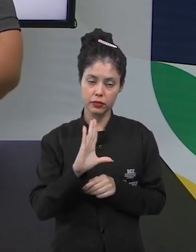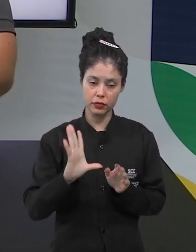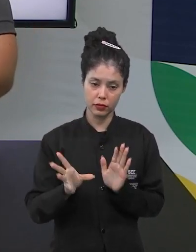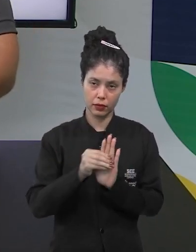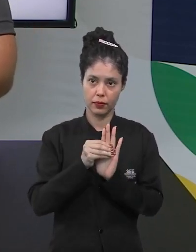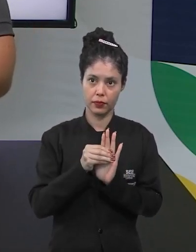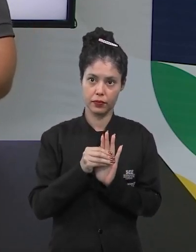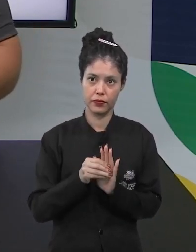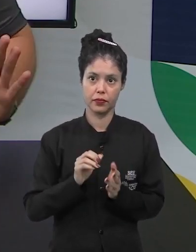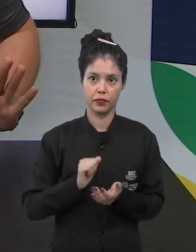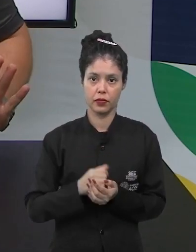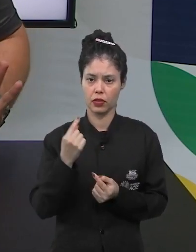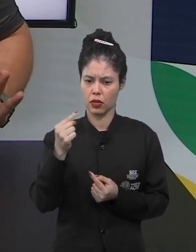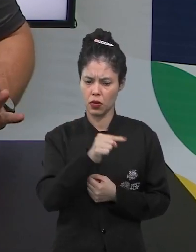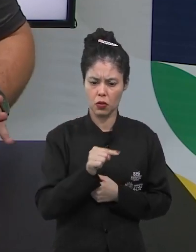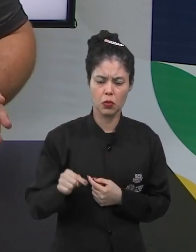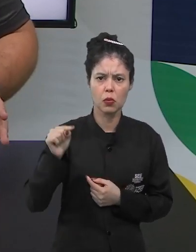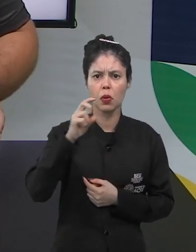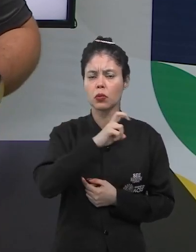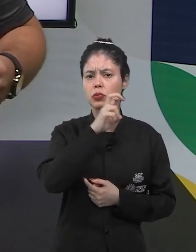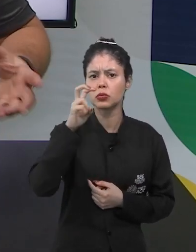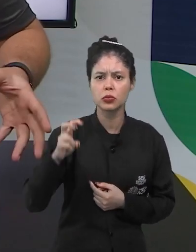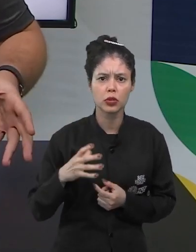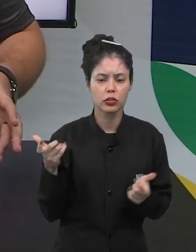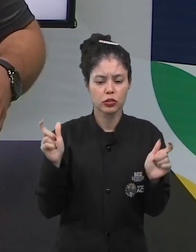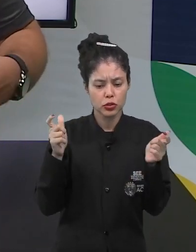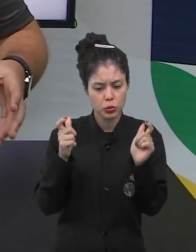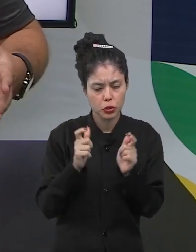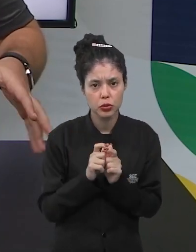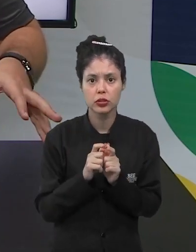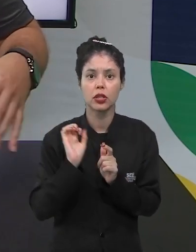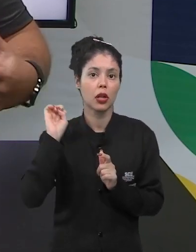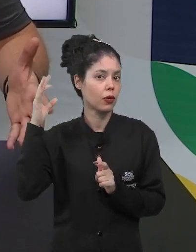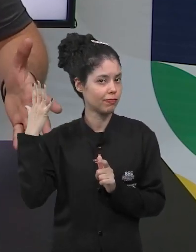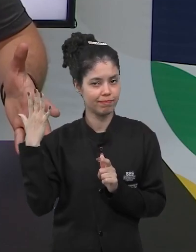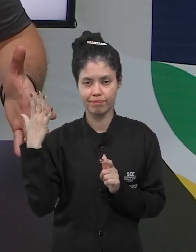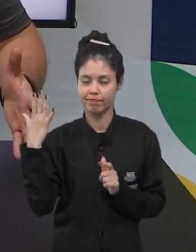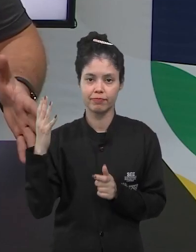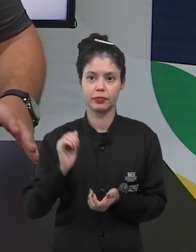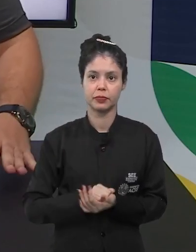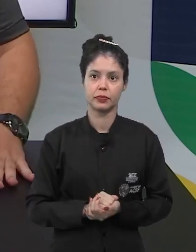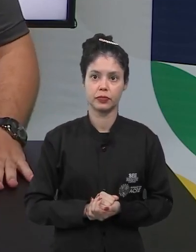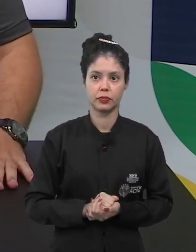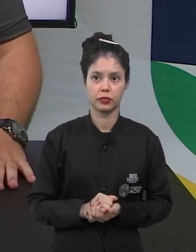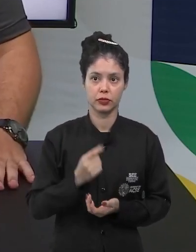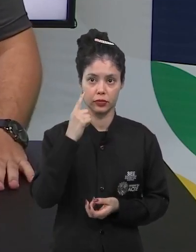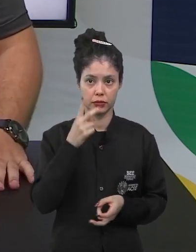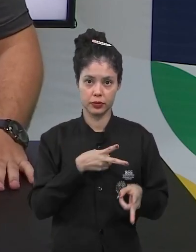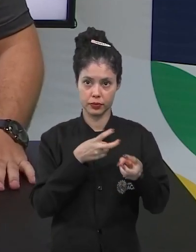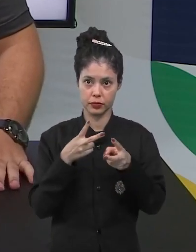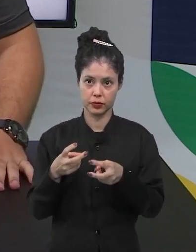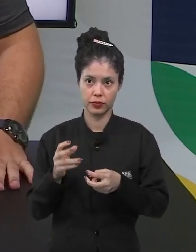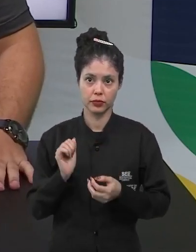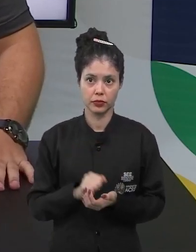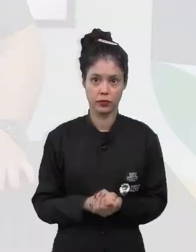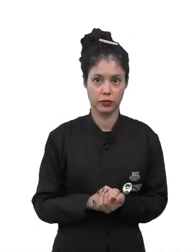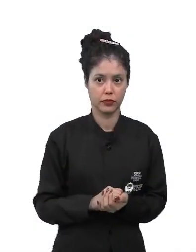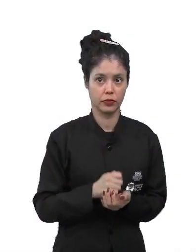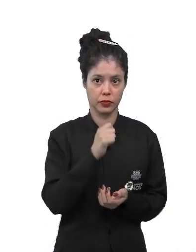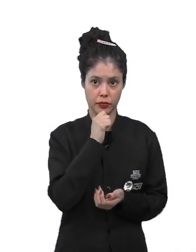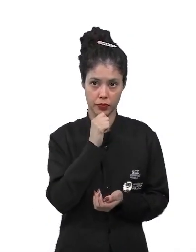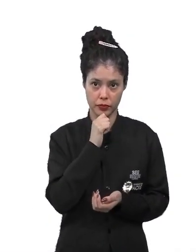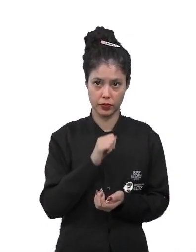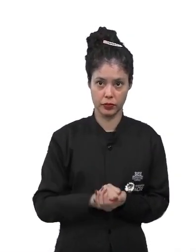colocar o chumbo em qual desses 5 pontos para que diminua ou que não aconteça essa trepidação. Perceba que esse daqui é o centro de